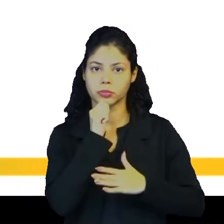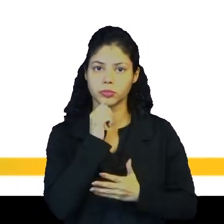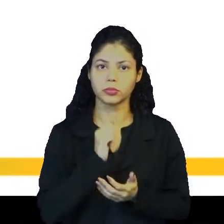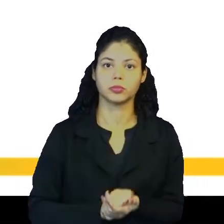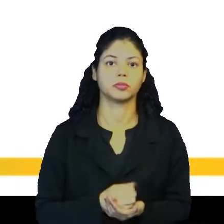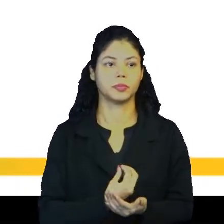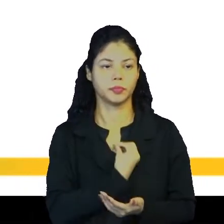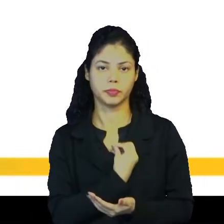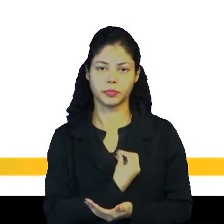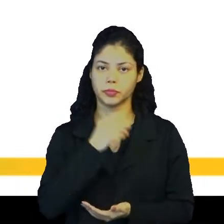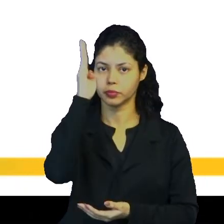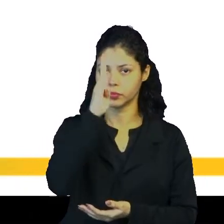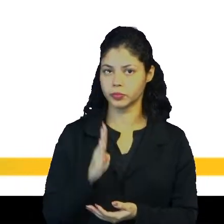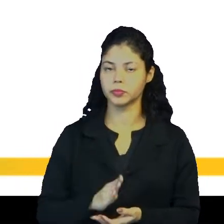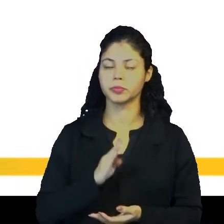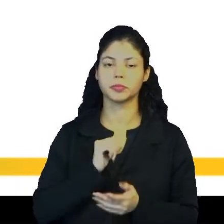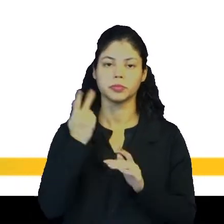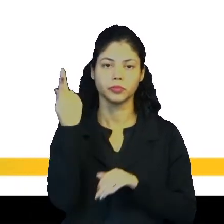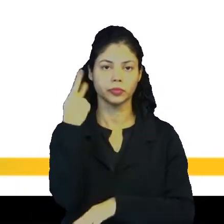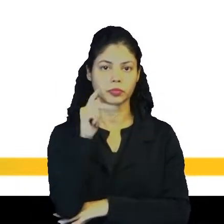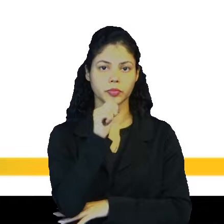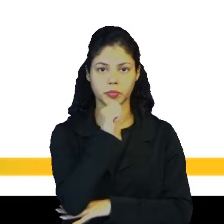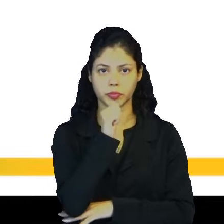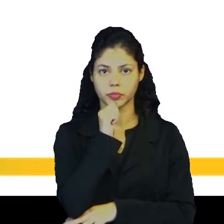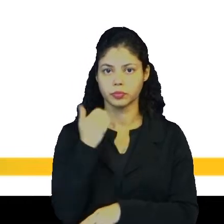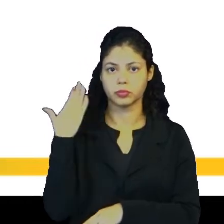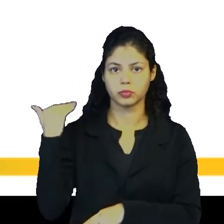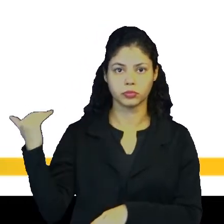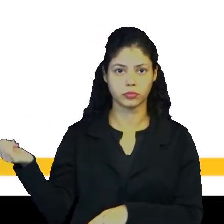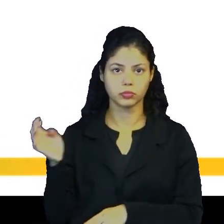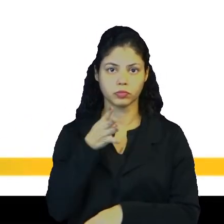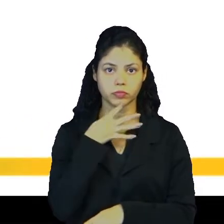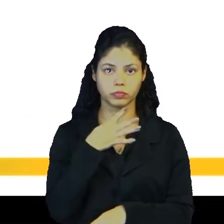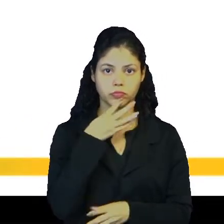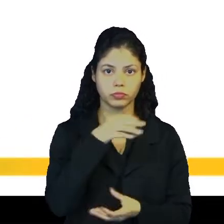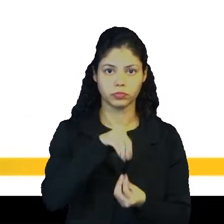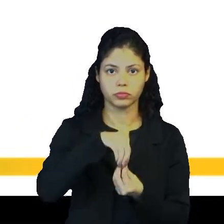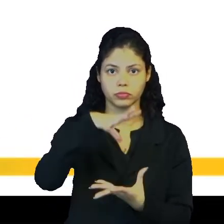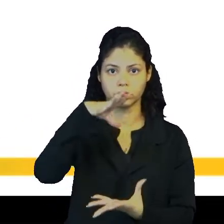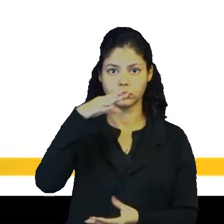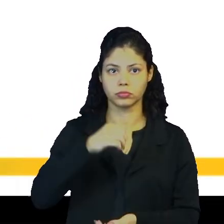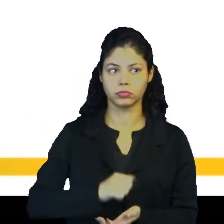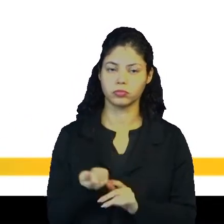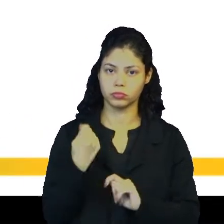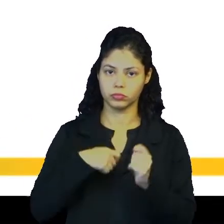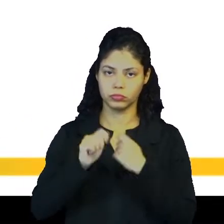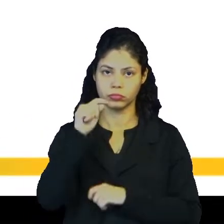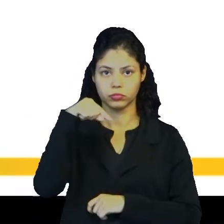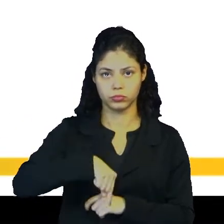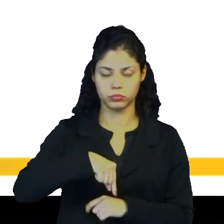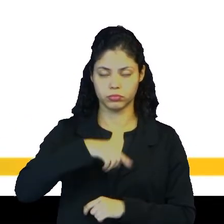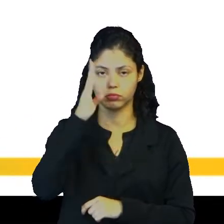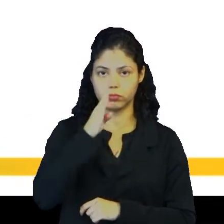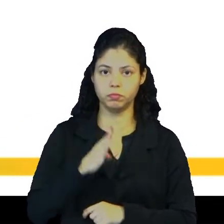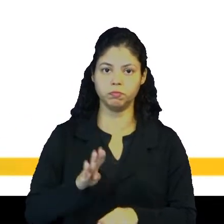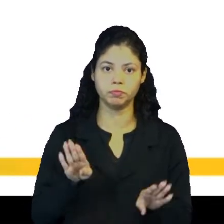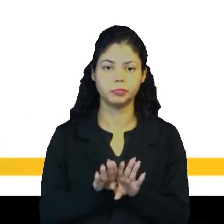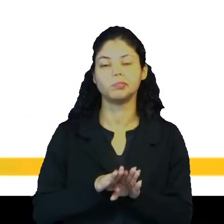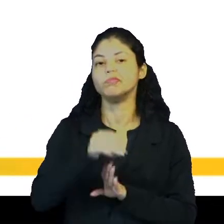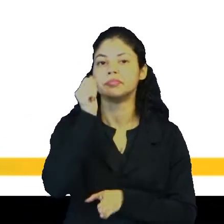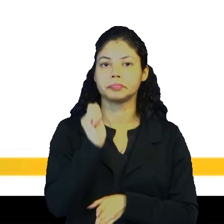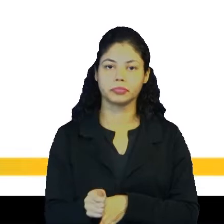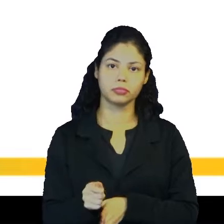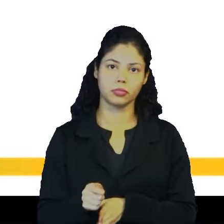Brasil viveu o período que ficou popularmente conhecido como o milagre econômico, aqui, A